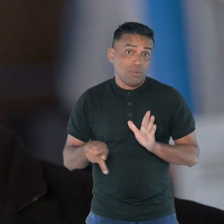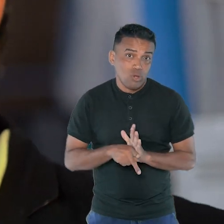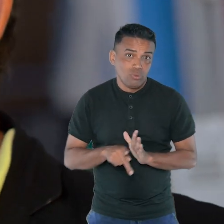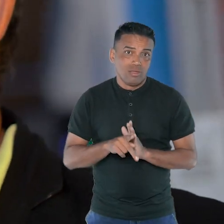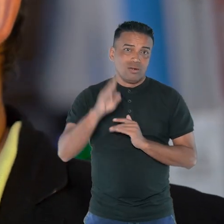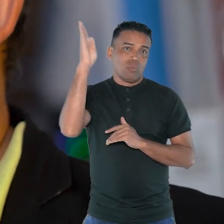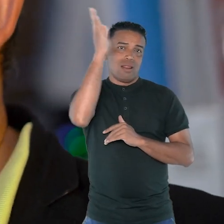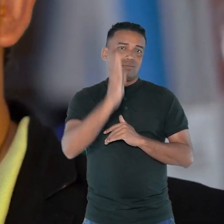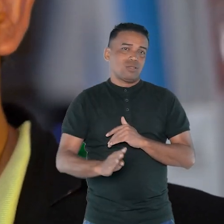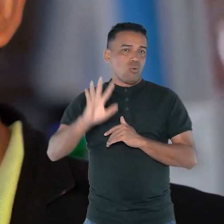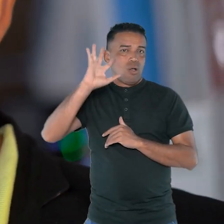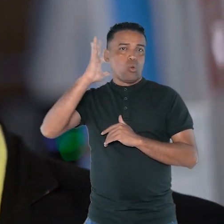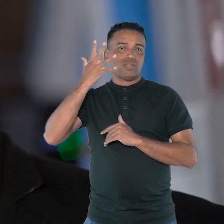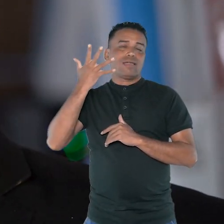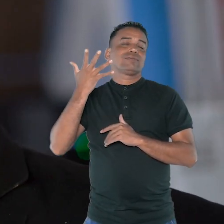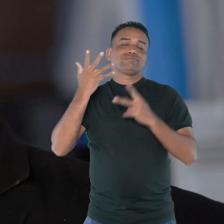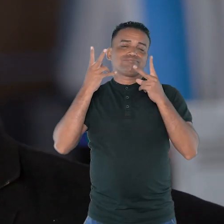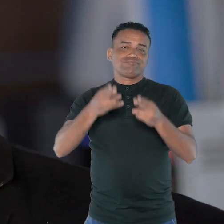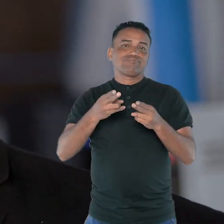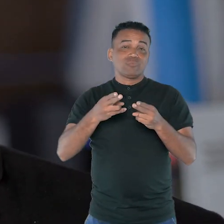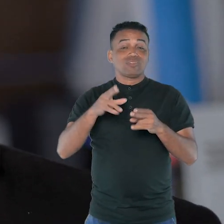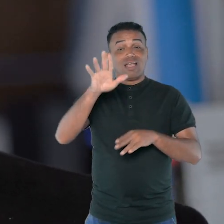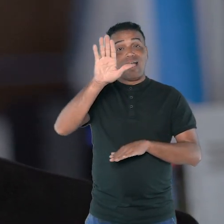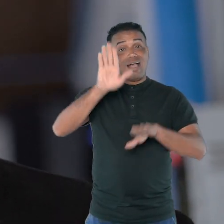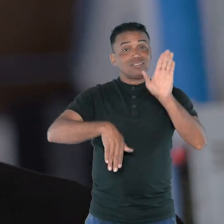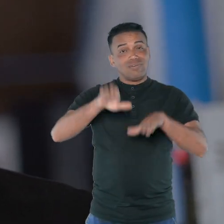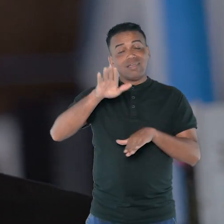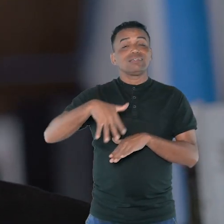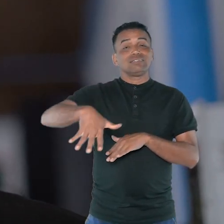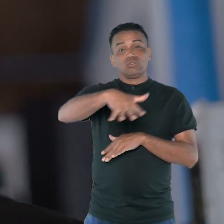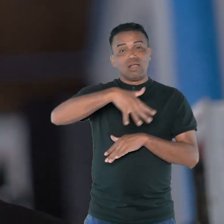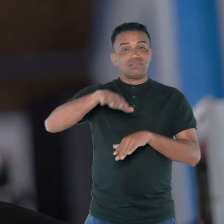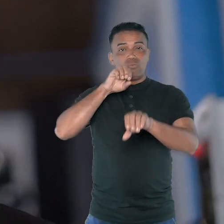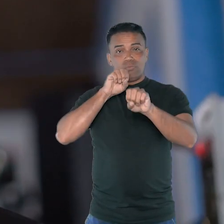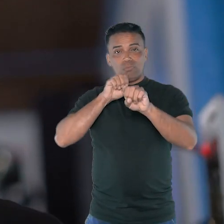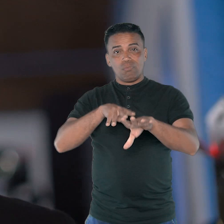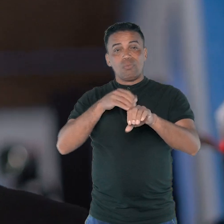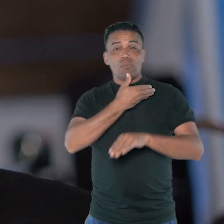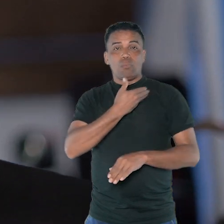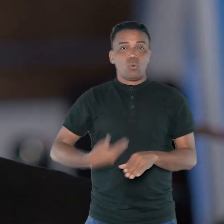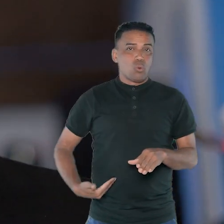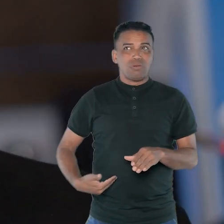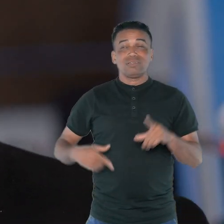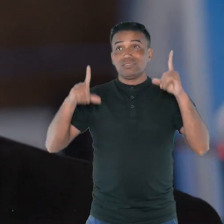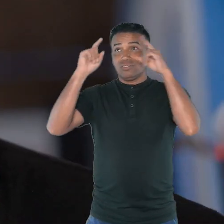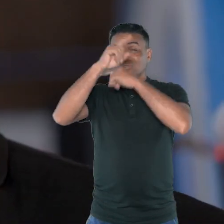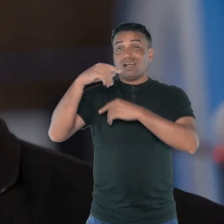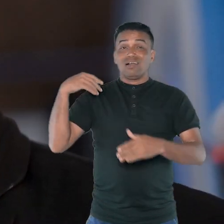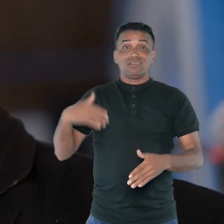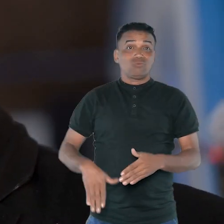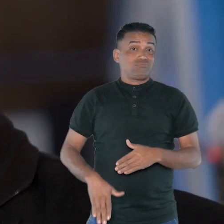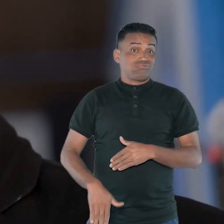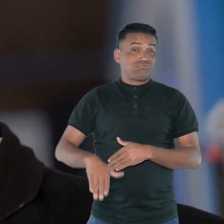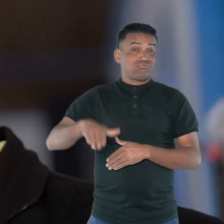um todo. E muitas vezes, na educação pública, existe uma dificuldade muito grande, ao longo da vida escolar, dos